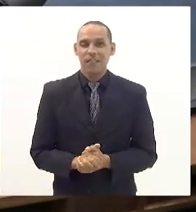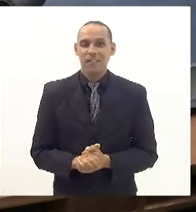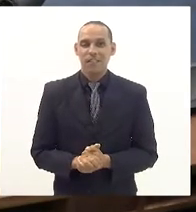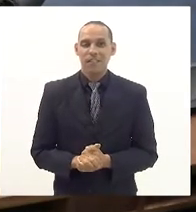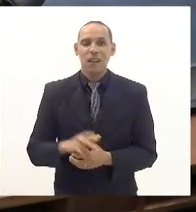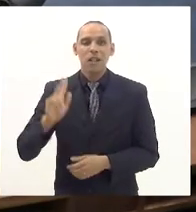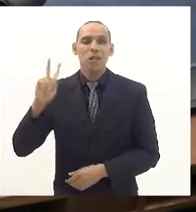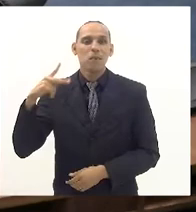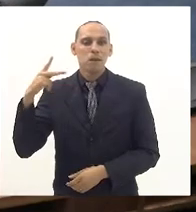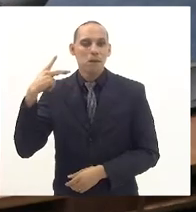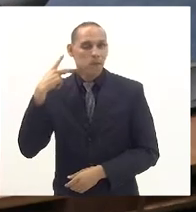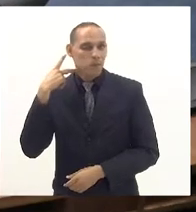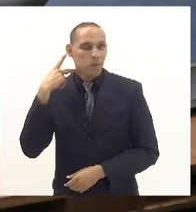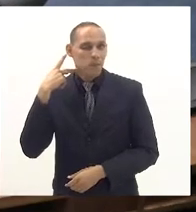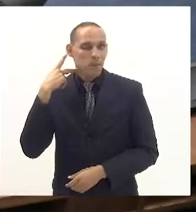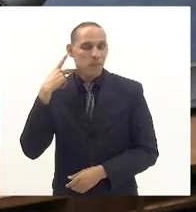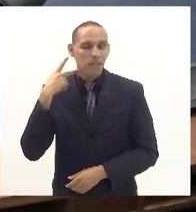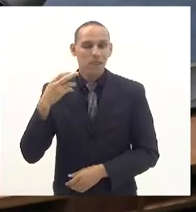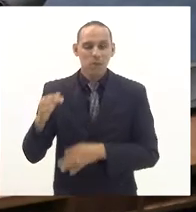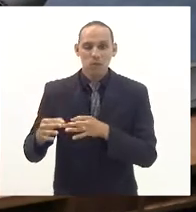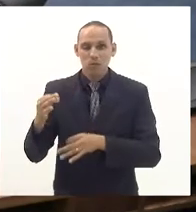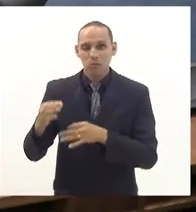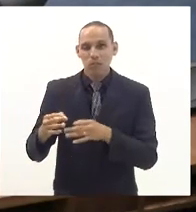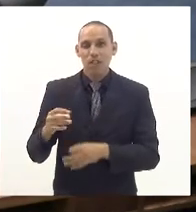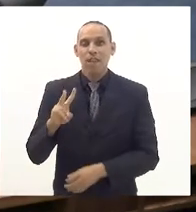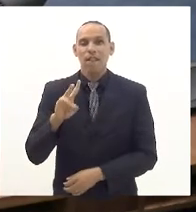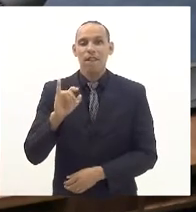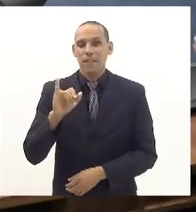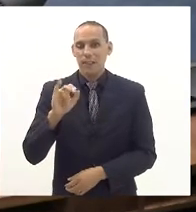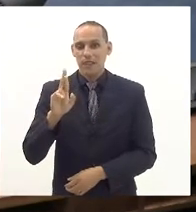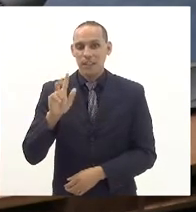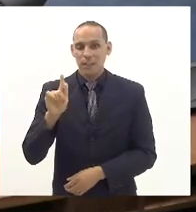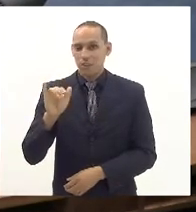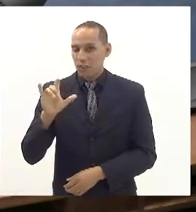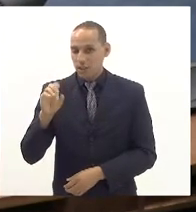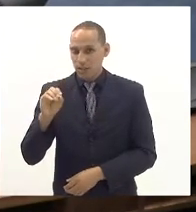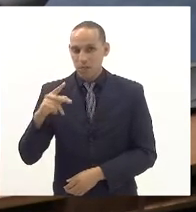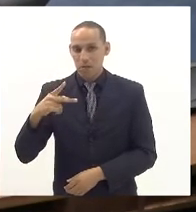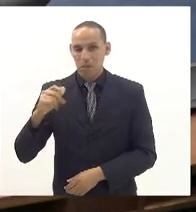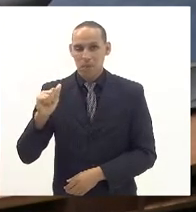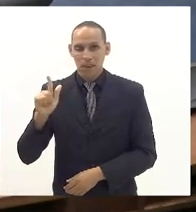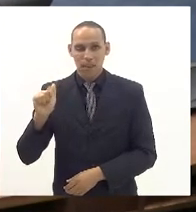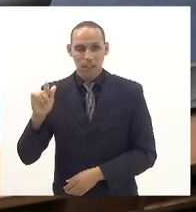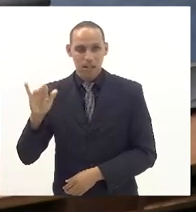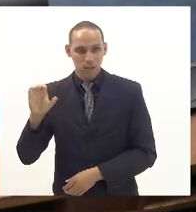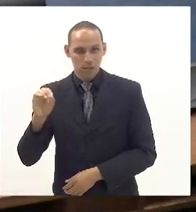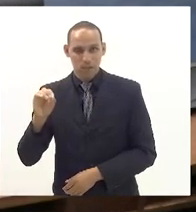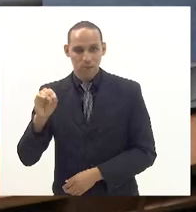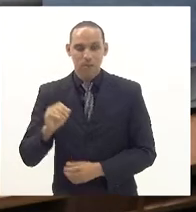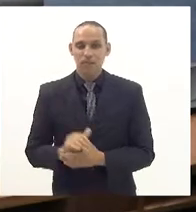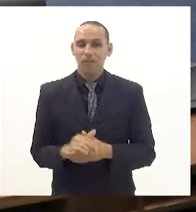o promotor de justiça do Estado do Rio de Janeiro Virgílio pagar juros Travis